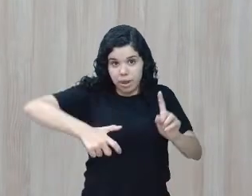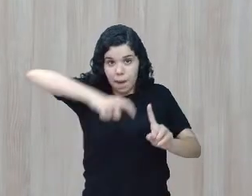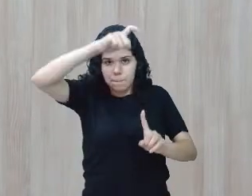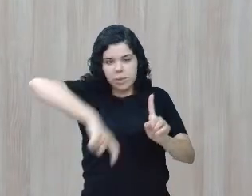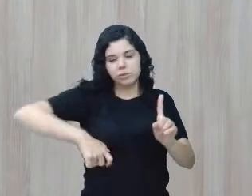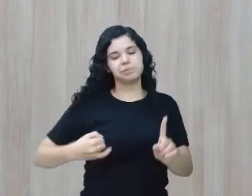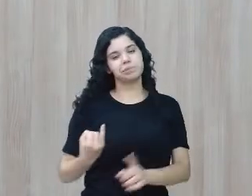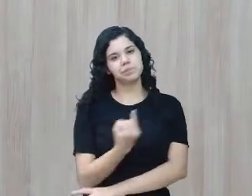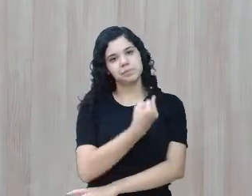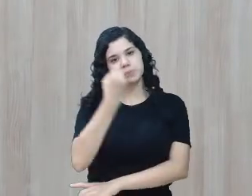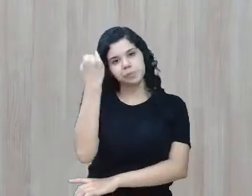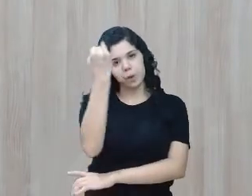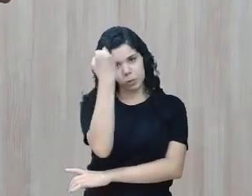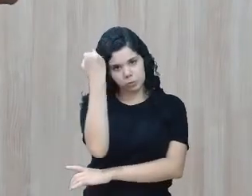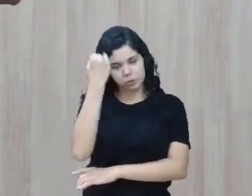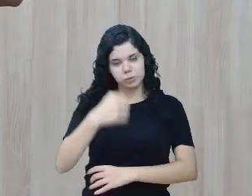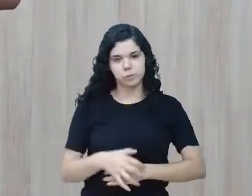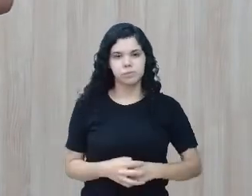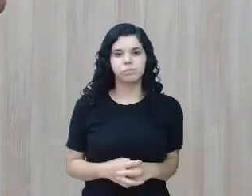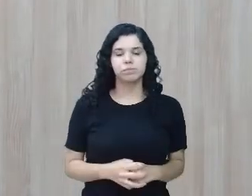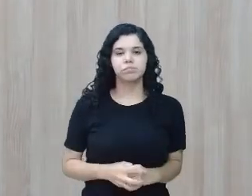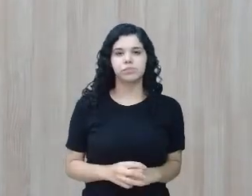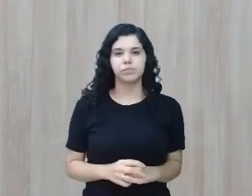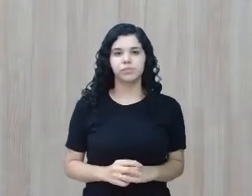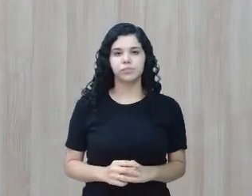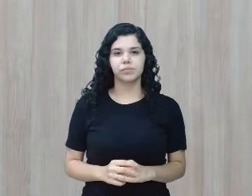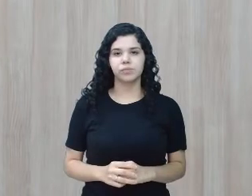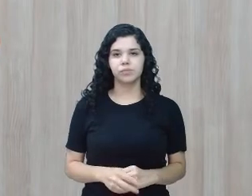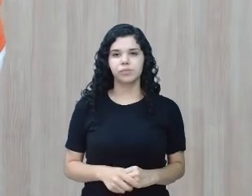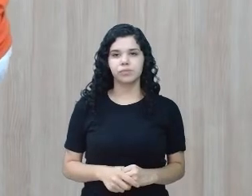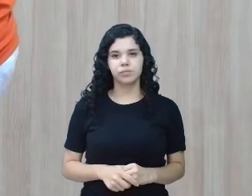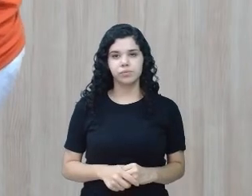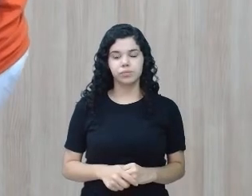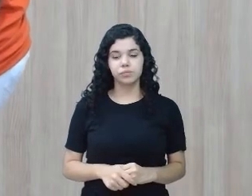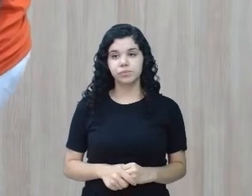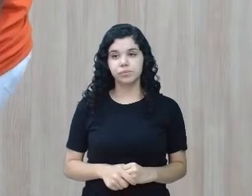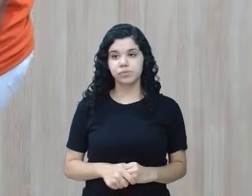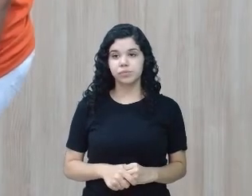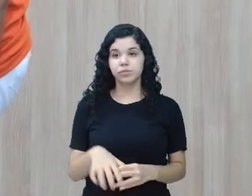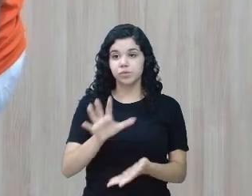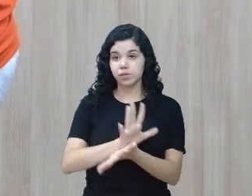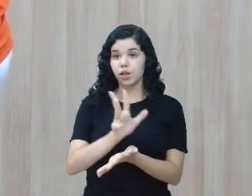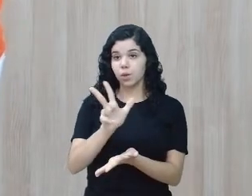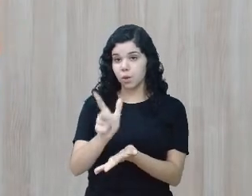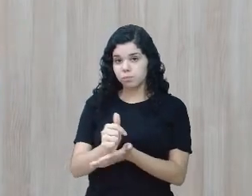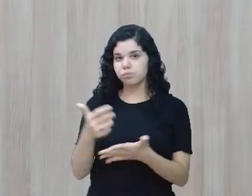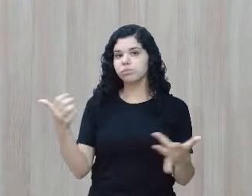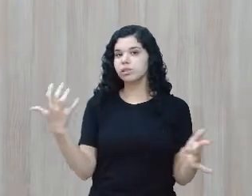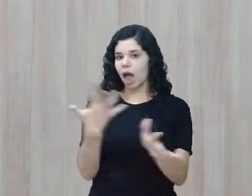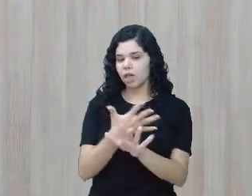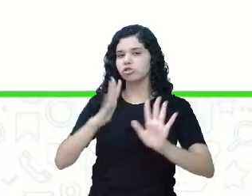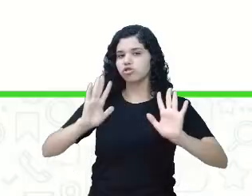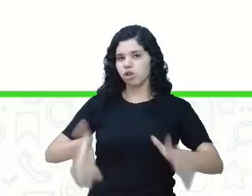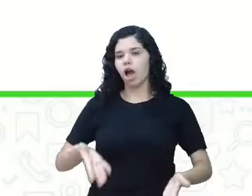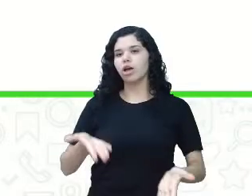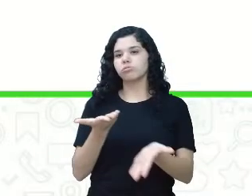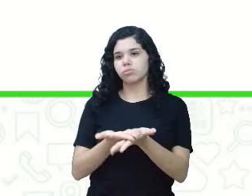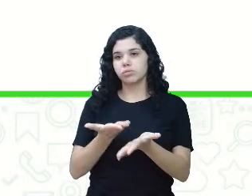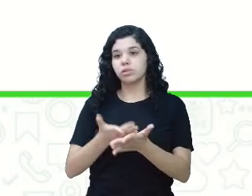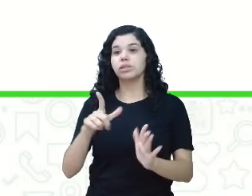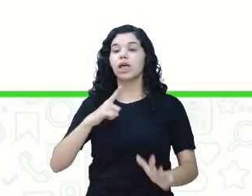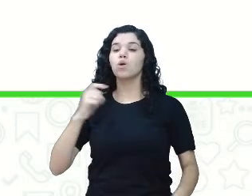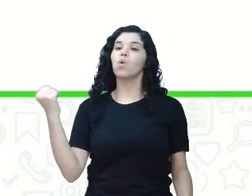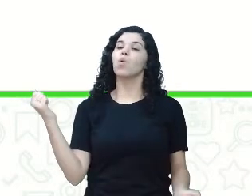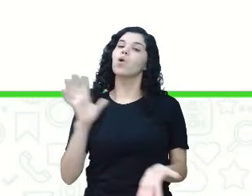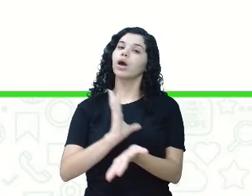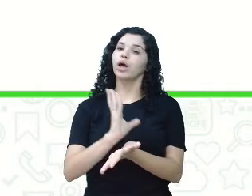muito importante no meio dessa luta. Os quilombos e as cidades, como já vimos, quilombo dos Palmares,